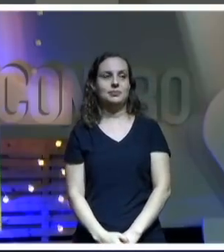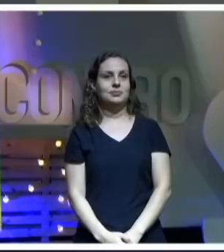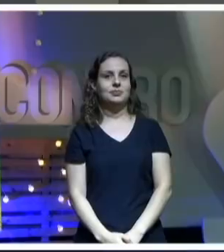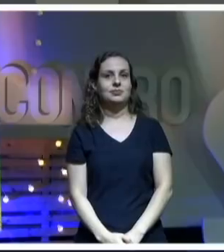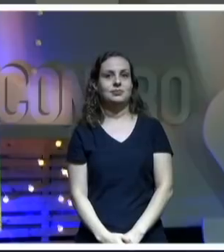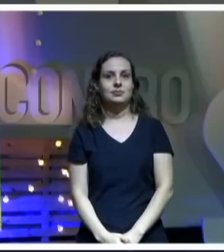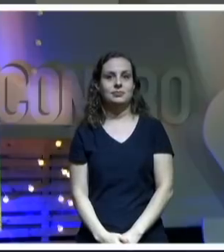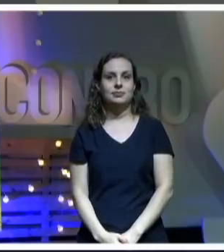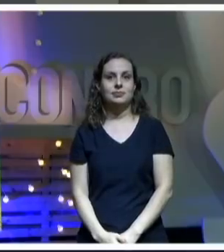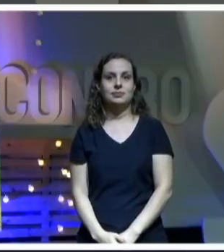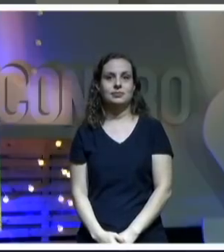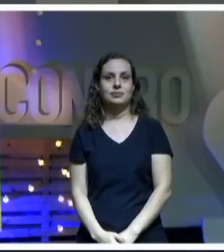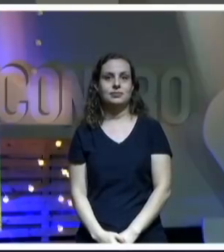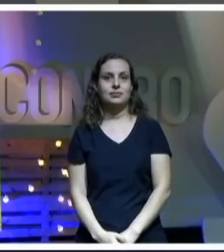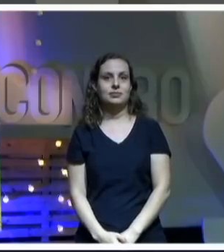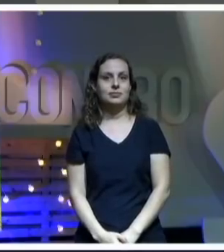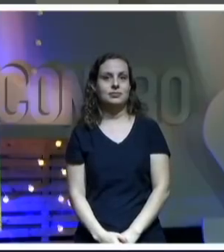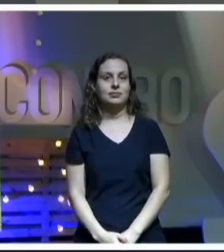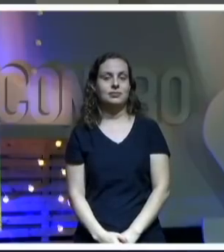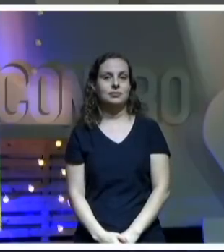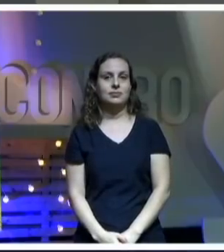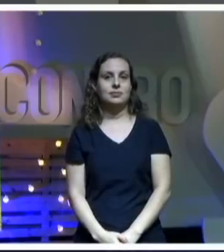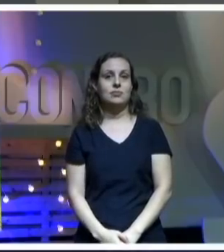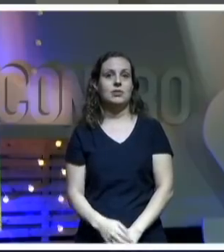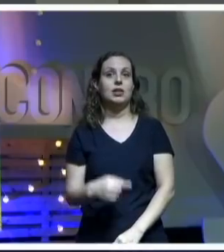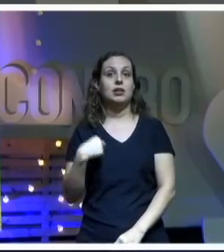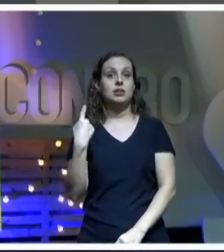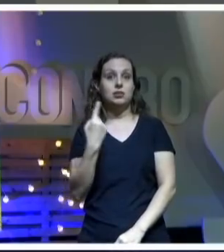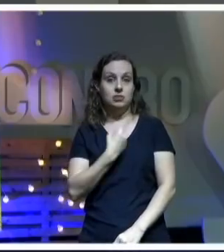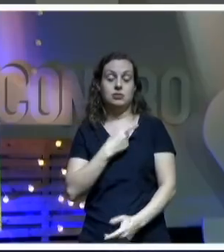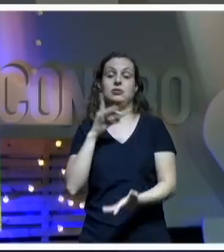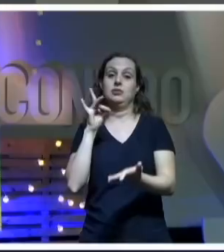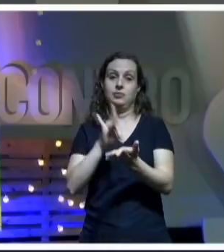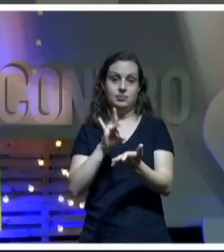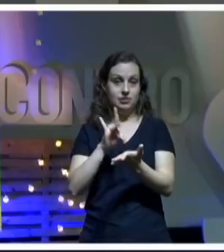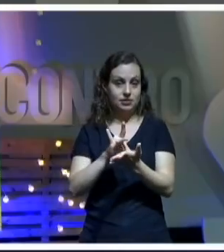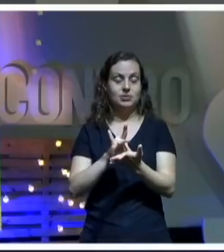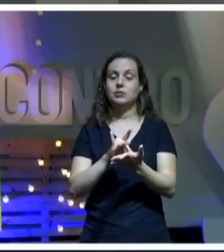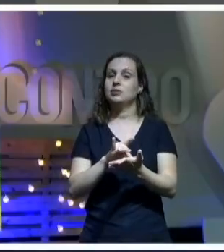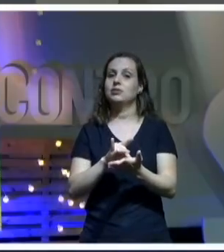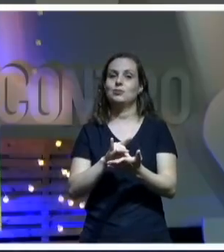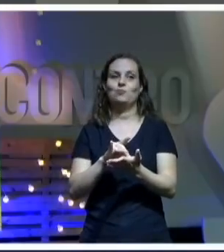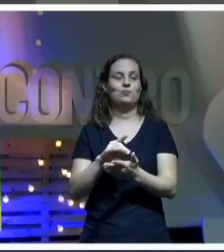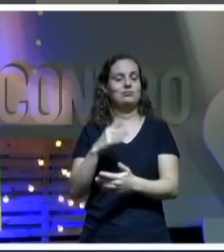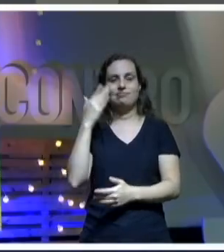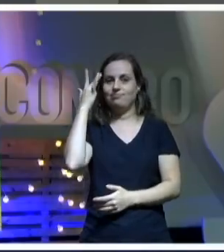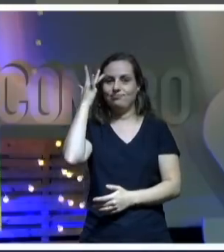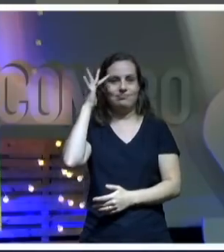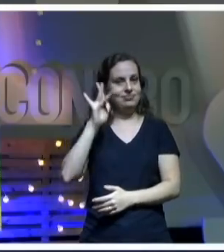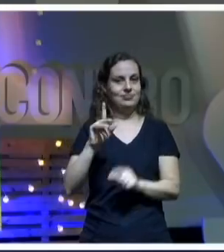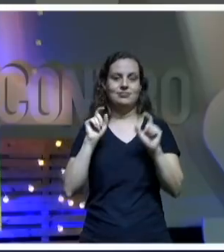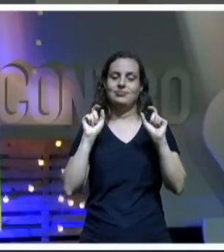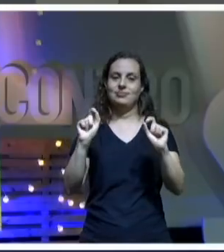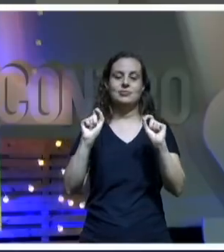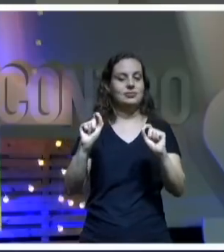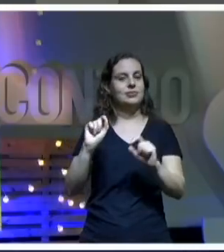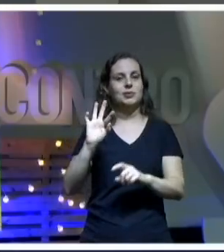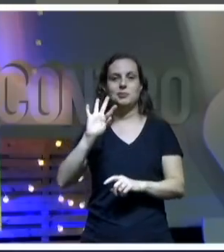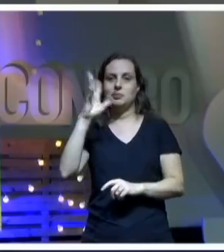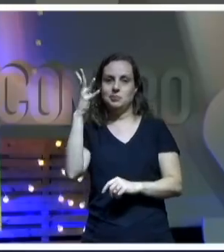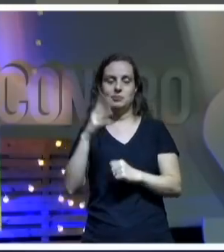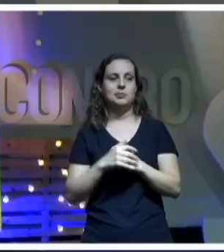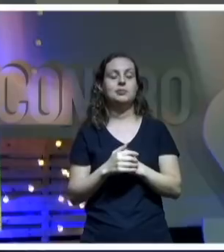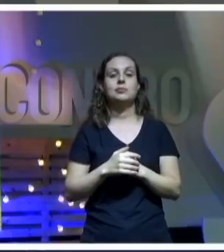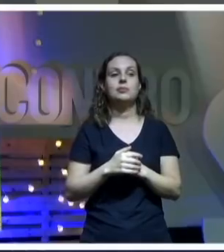a gente não encarar assim pergunta por seminaristas da onde vocês são